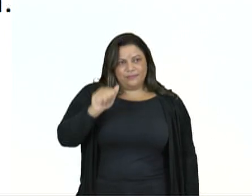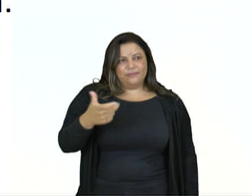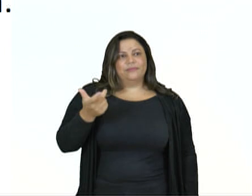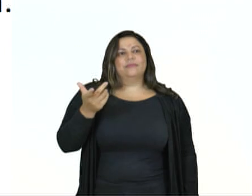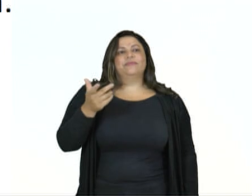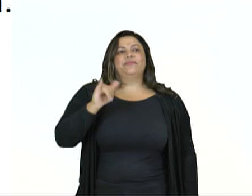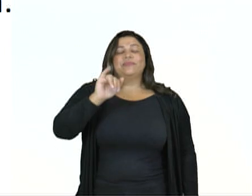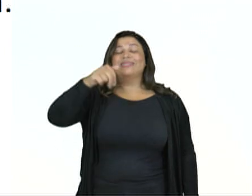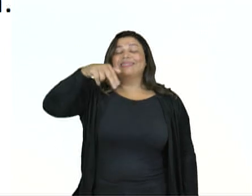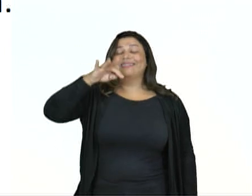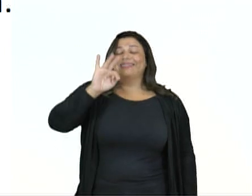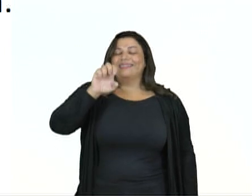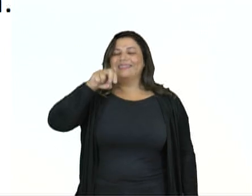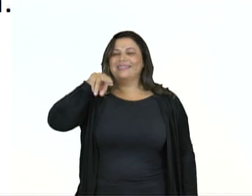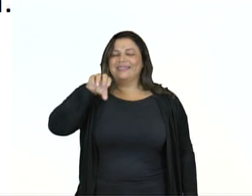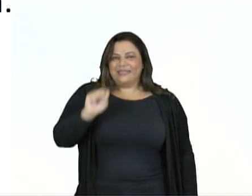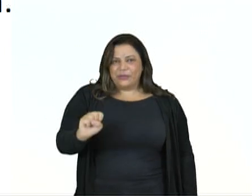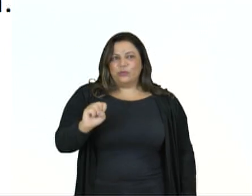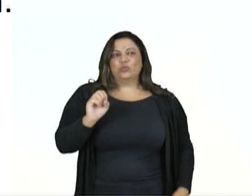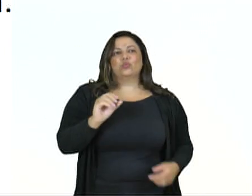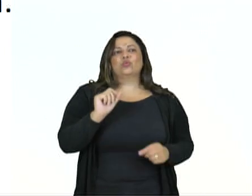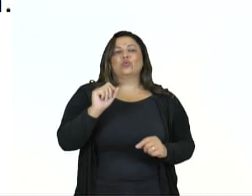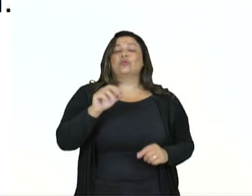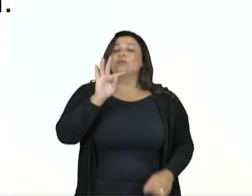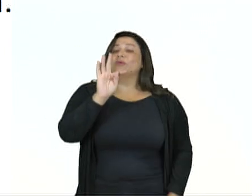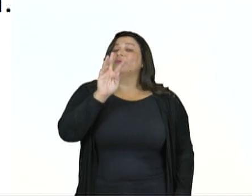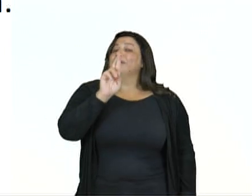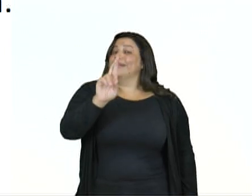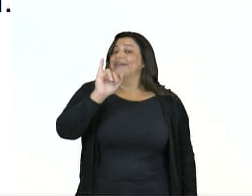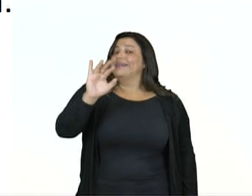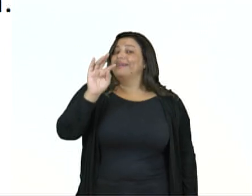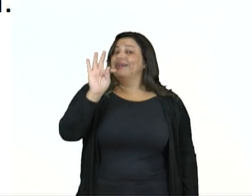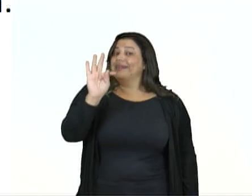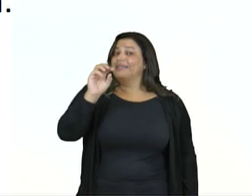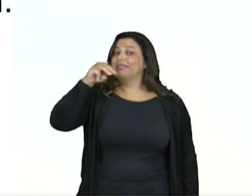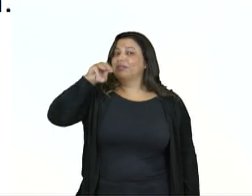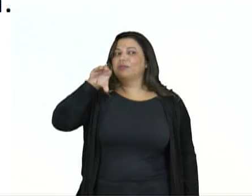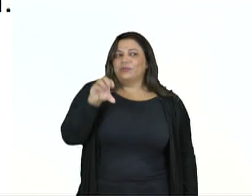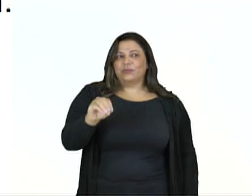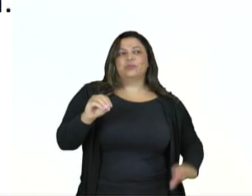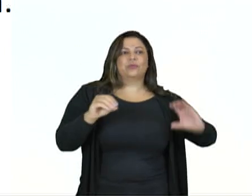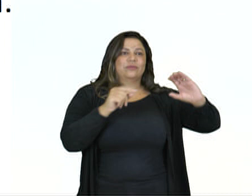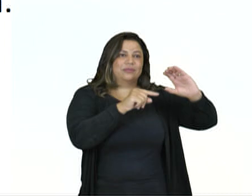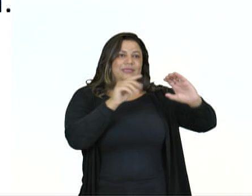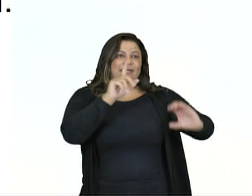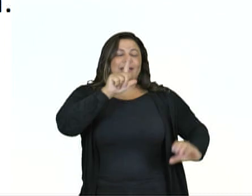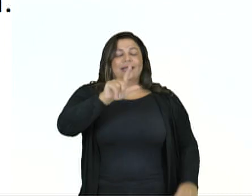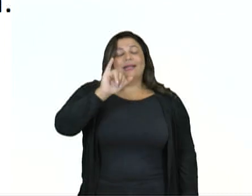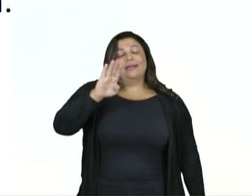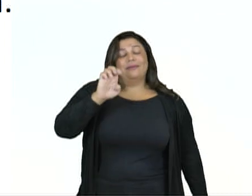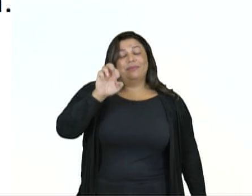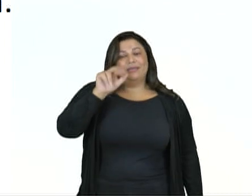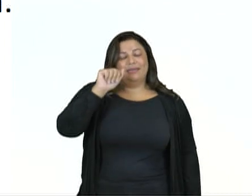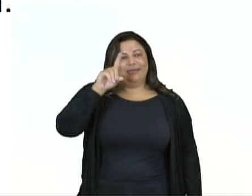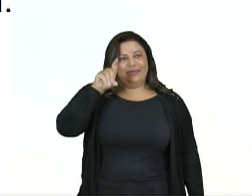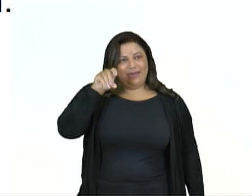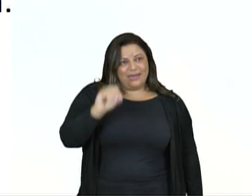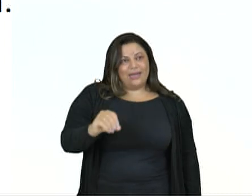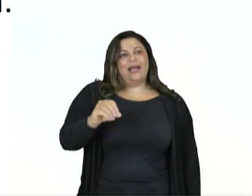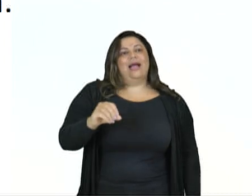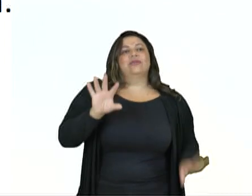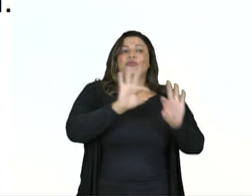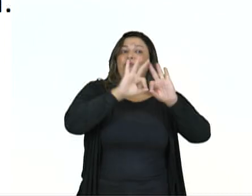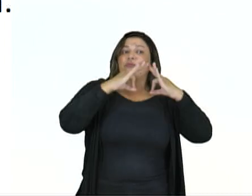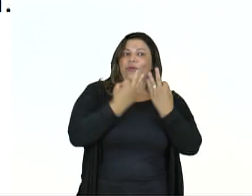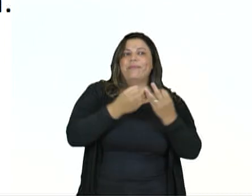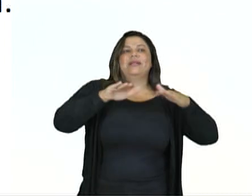Potencial, intenso e ritmo. C. Liberado, famílias de